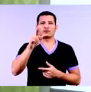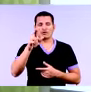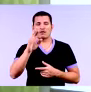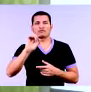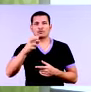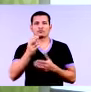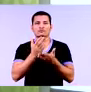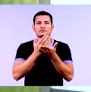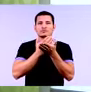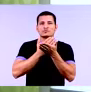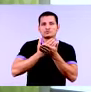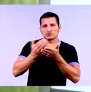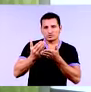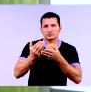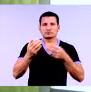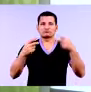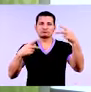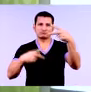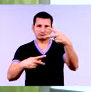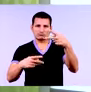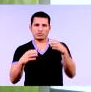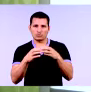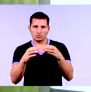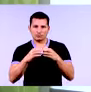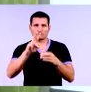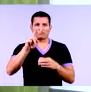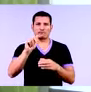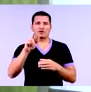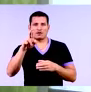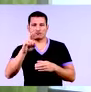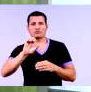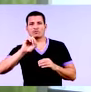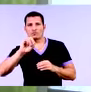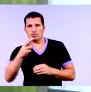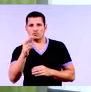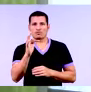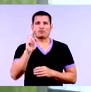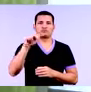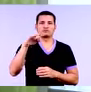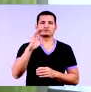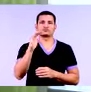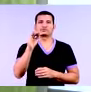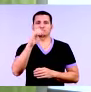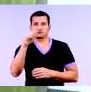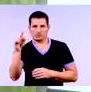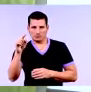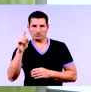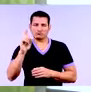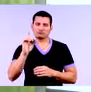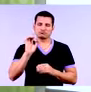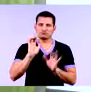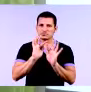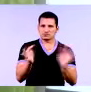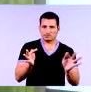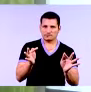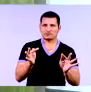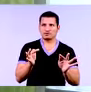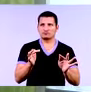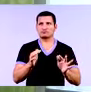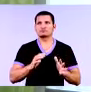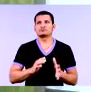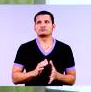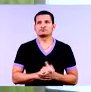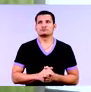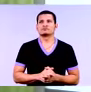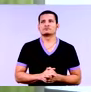escopo de um conjunto de variáveis ou de funções. Normalmente é para um tipo de comentário muito simplificado. É muito